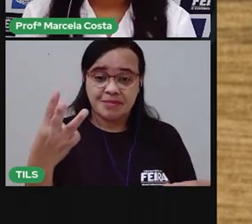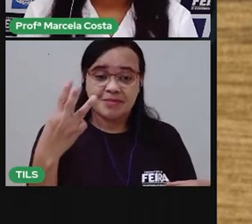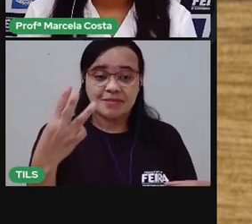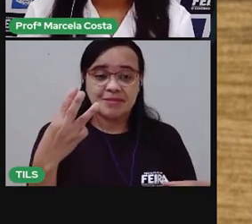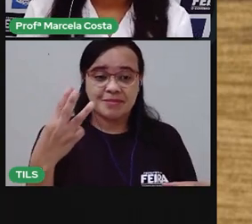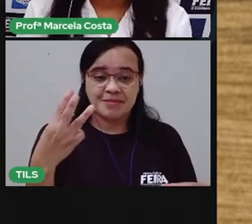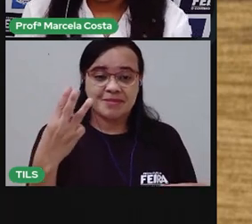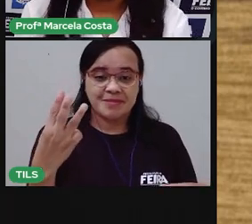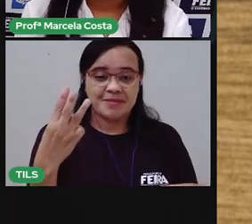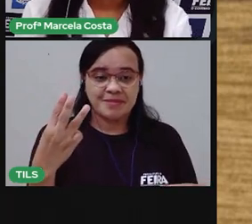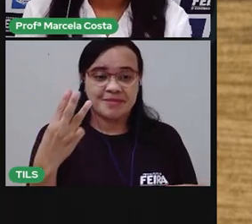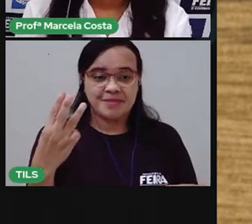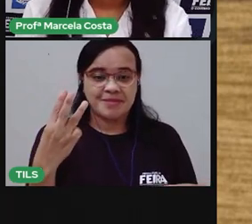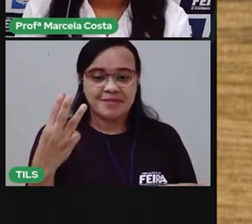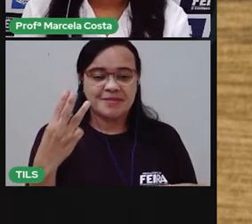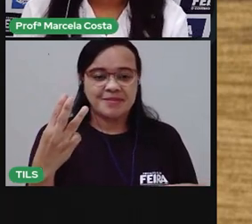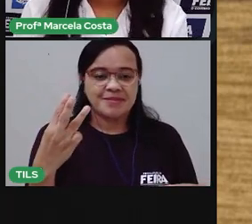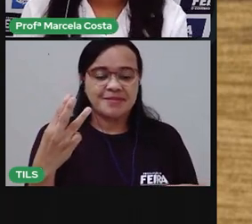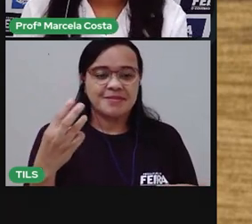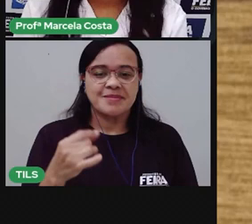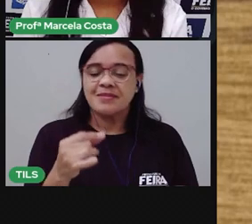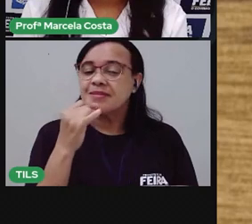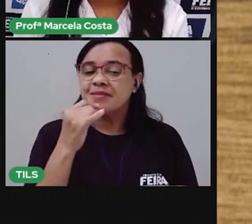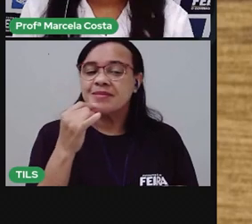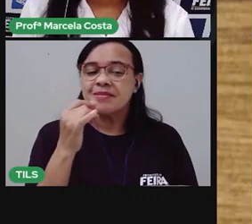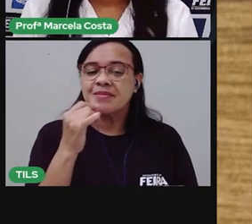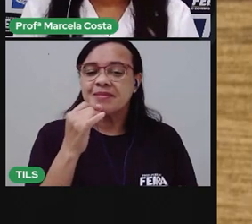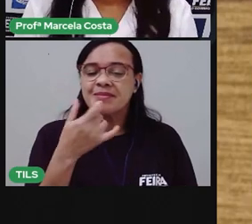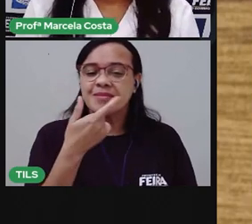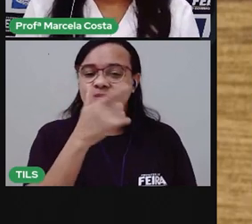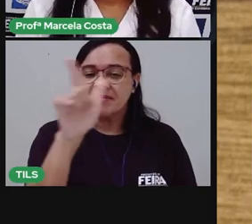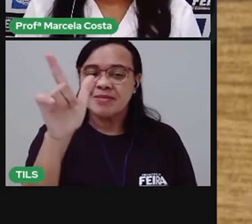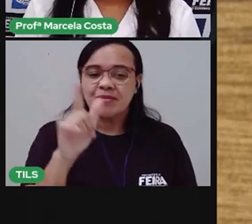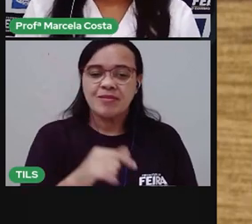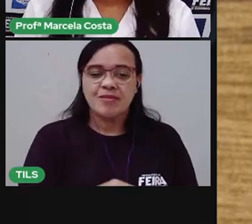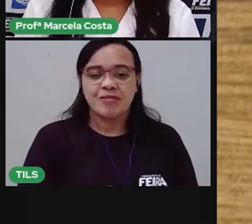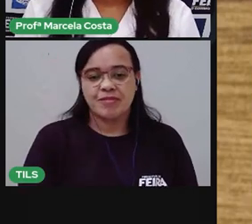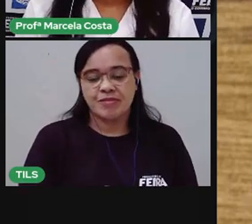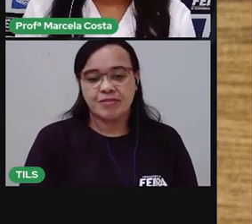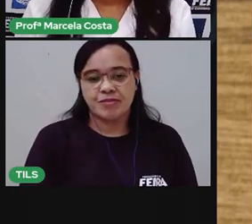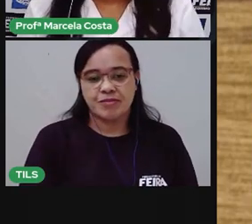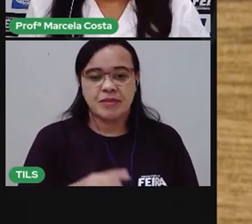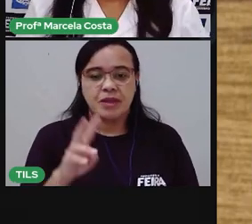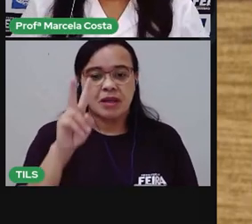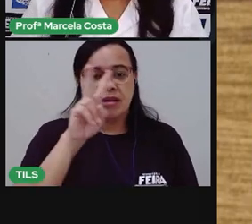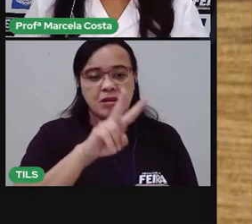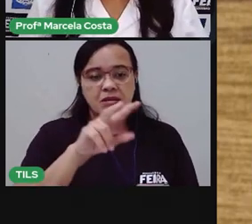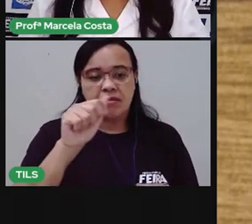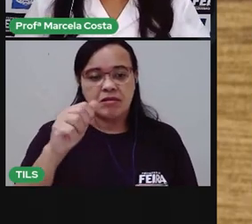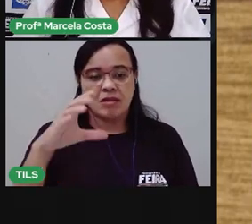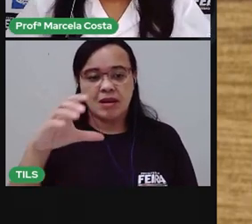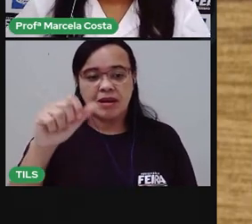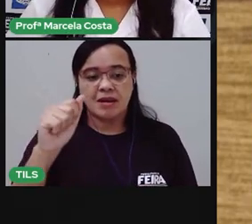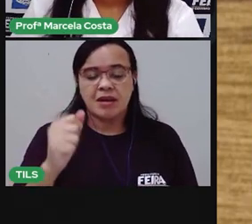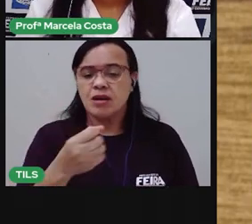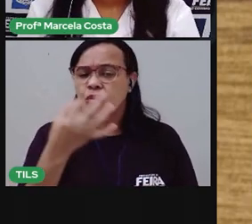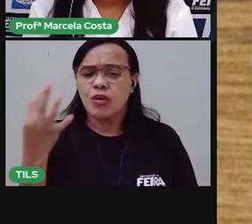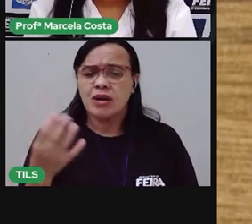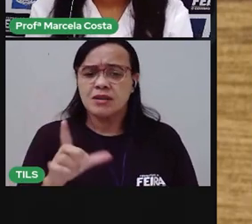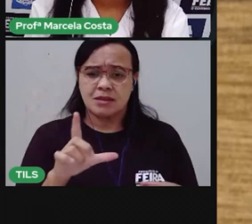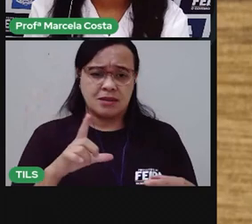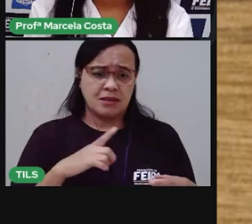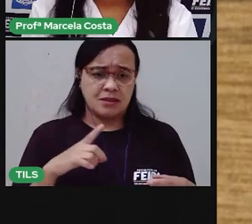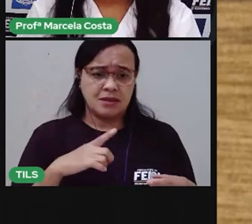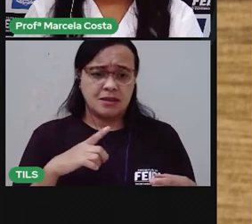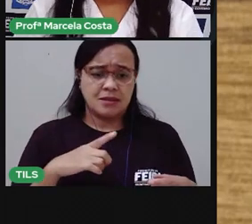13 e o 300 vaca quantas sílabas tem vaca